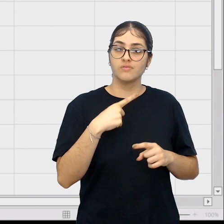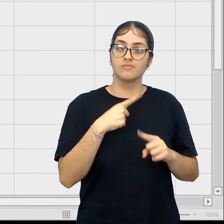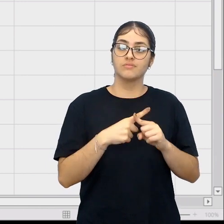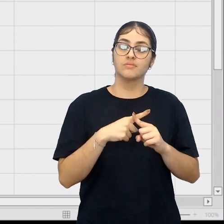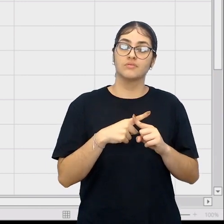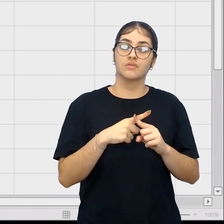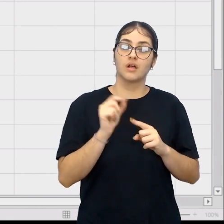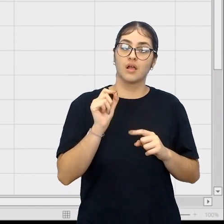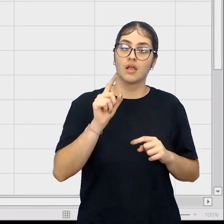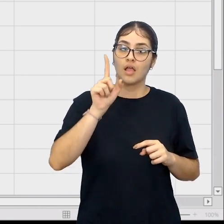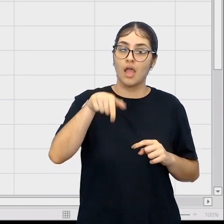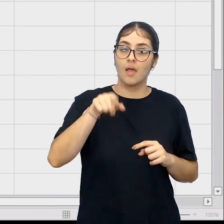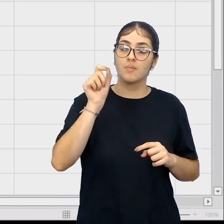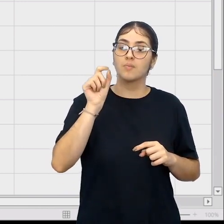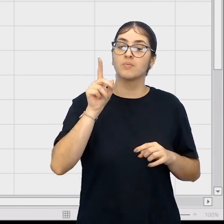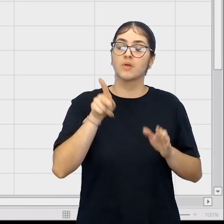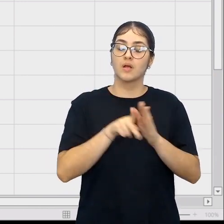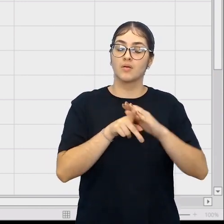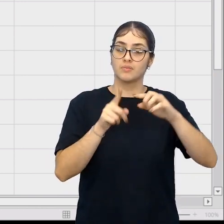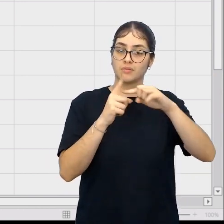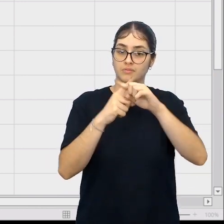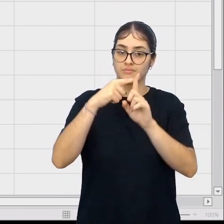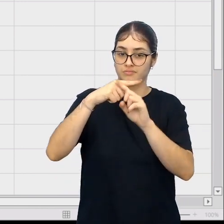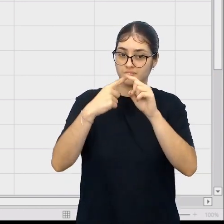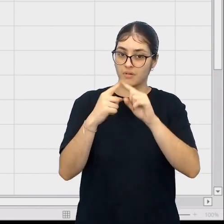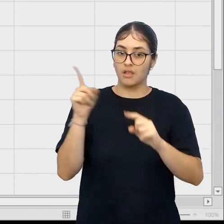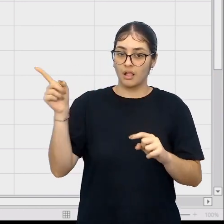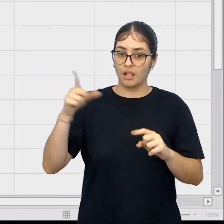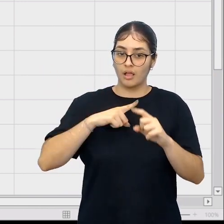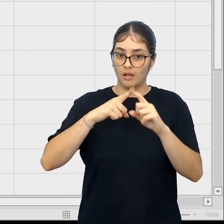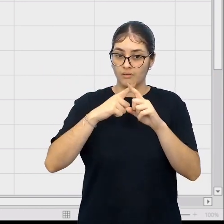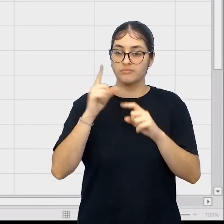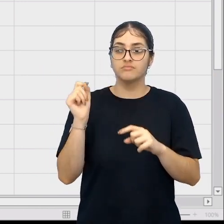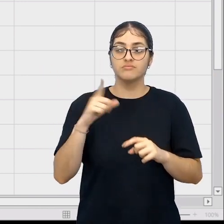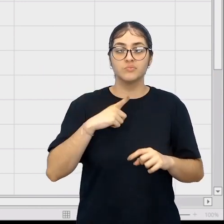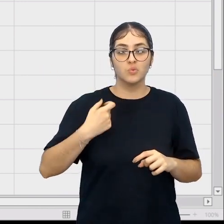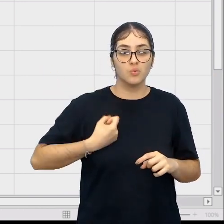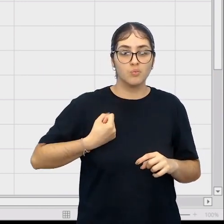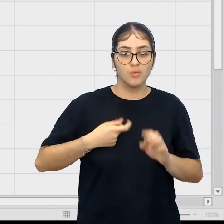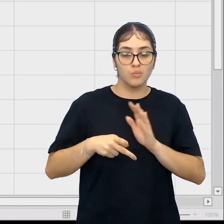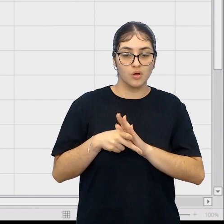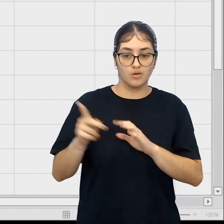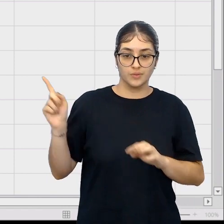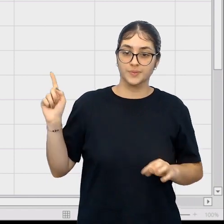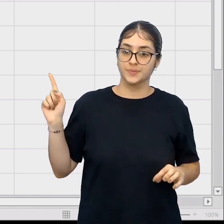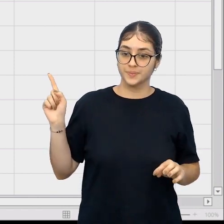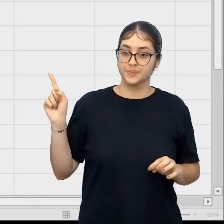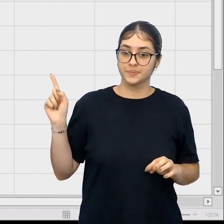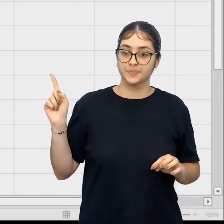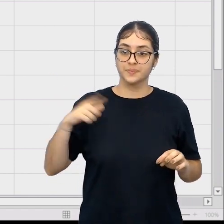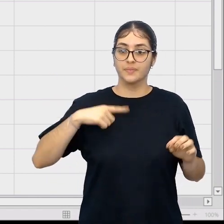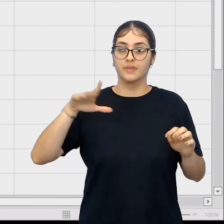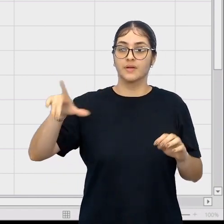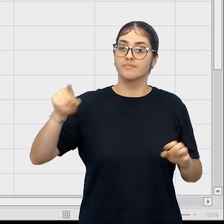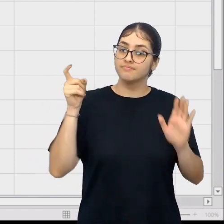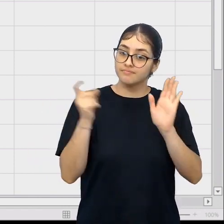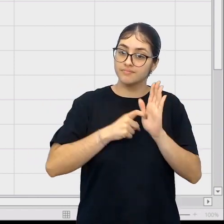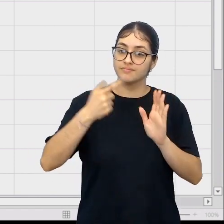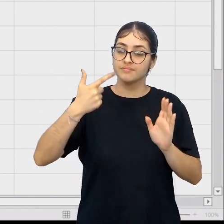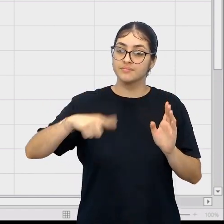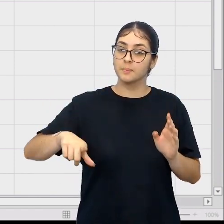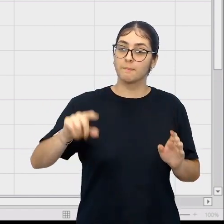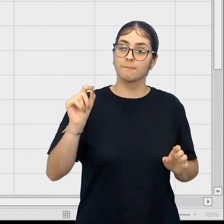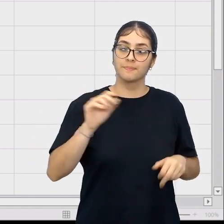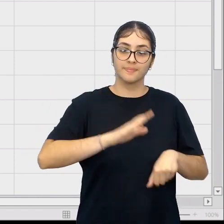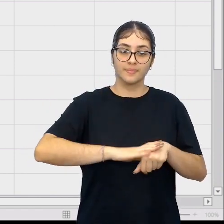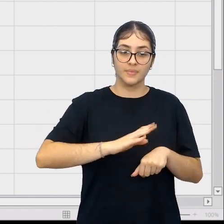que no meu teclado é o asterisco, né? Se eu tiver um teclado numérico, ele tem ali ou o vezesinho ou o asterisco. Tem o produto. E aí eu clico de novo nela, para poder ficar